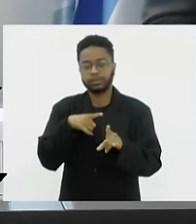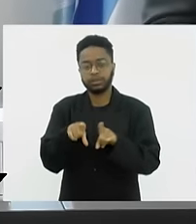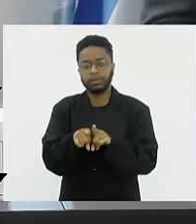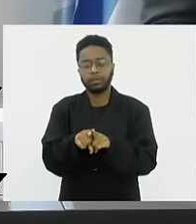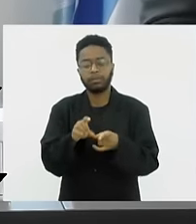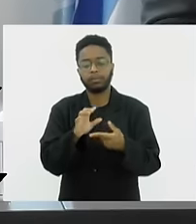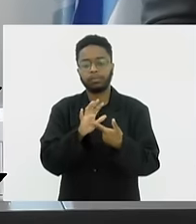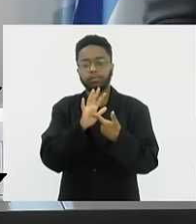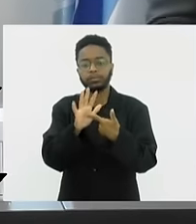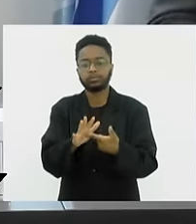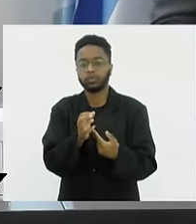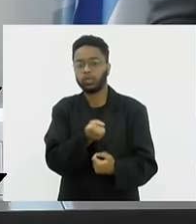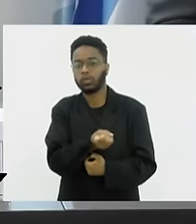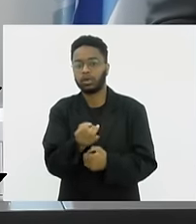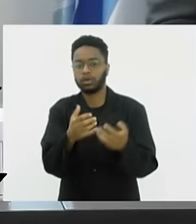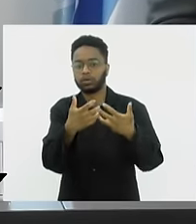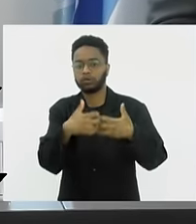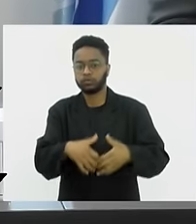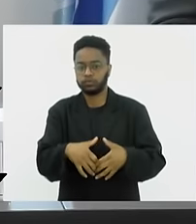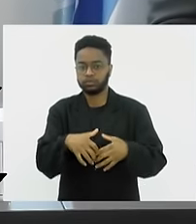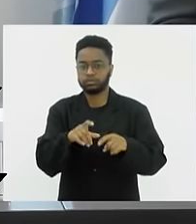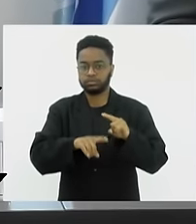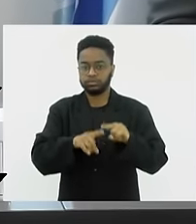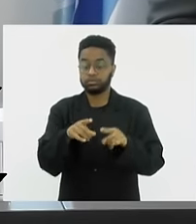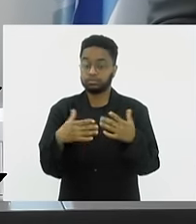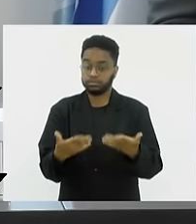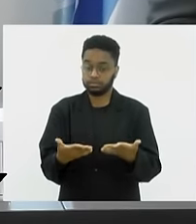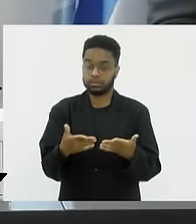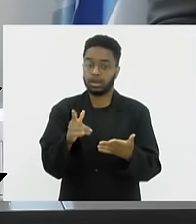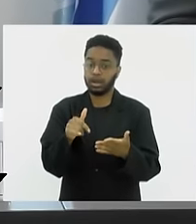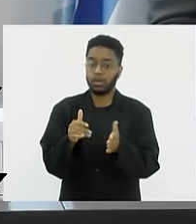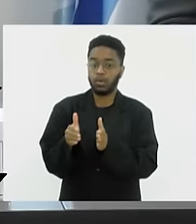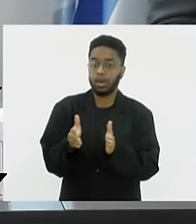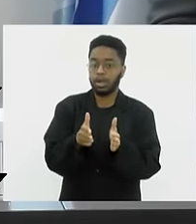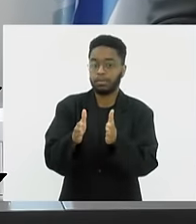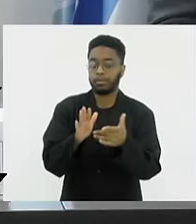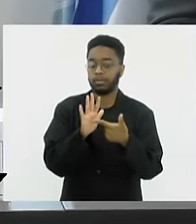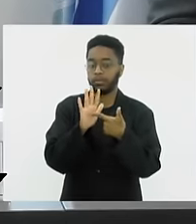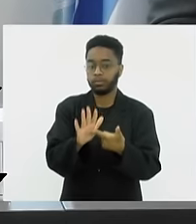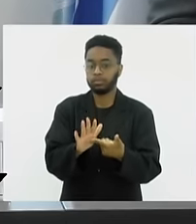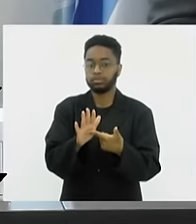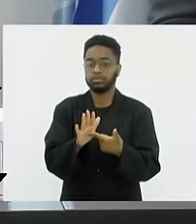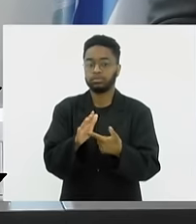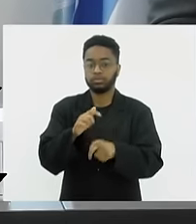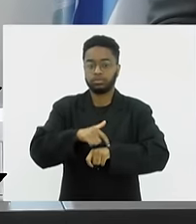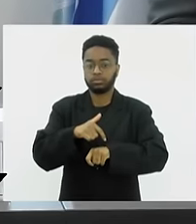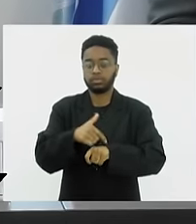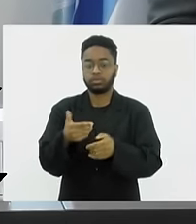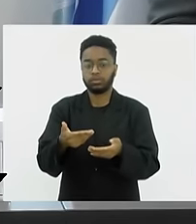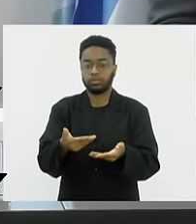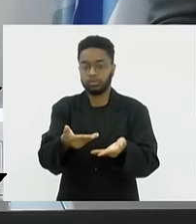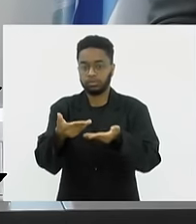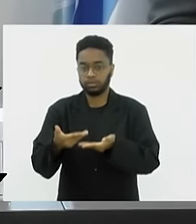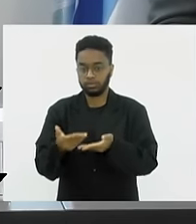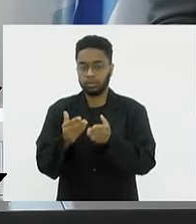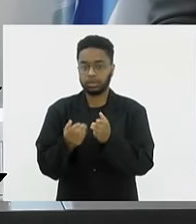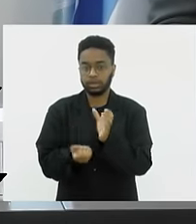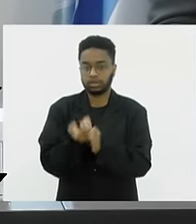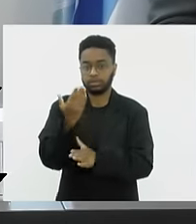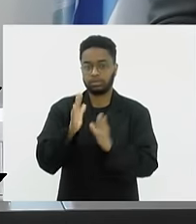funcionando. Esse é o norte que se tem, inclusive, para o chamamento de uma licitação. A partir do momento que o